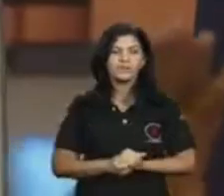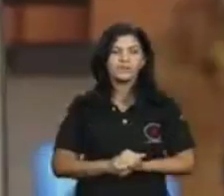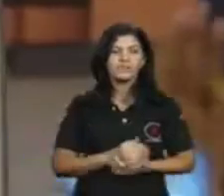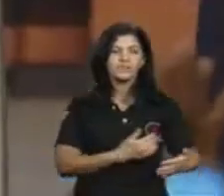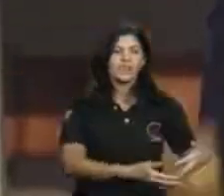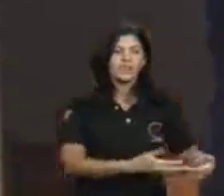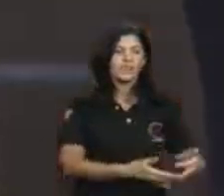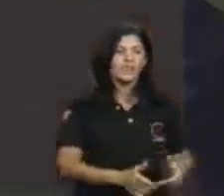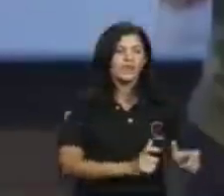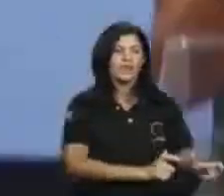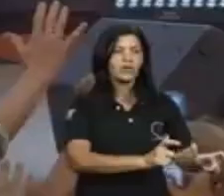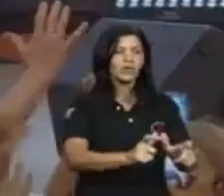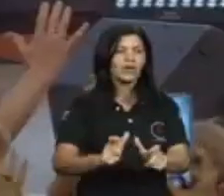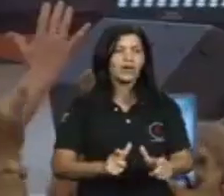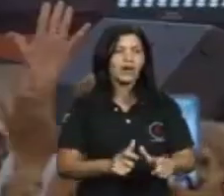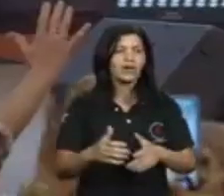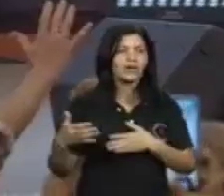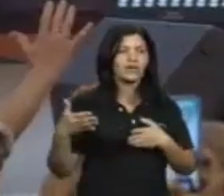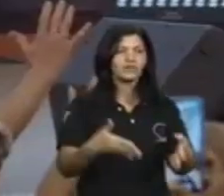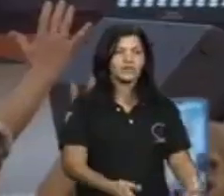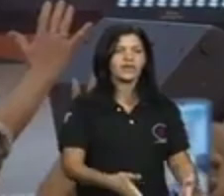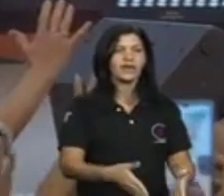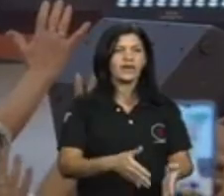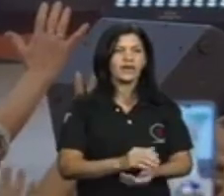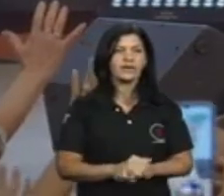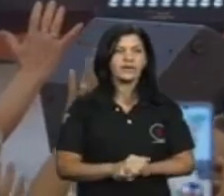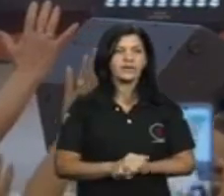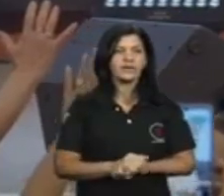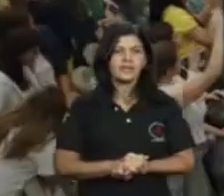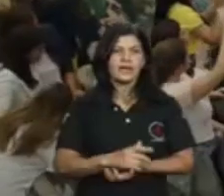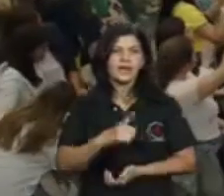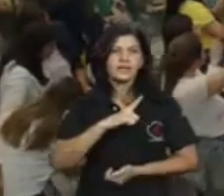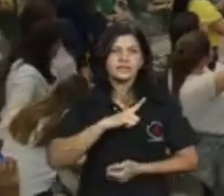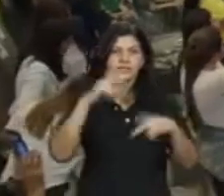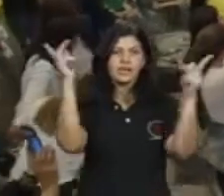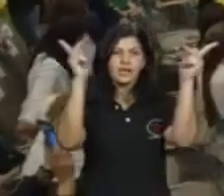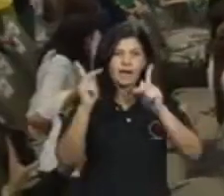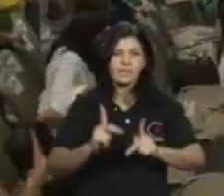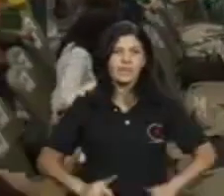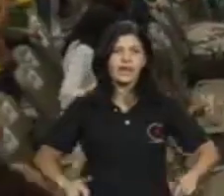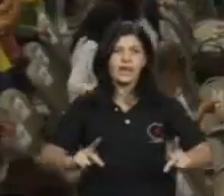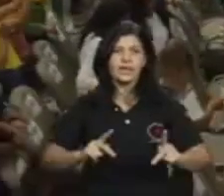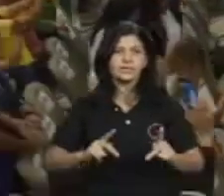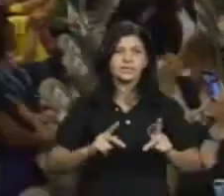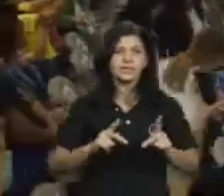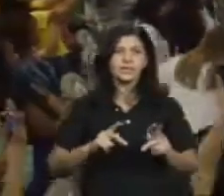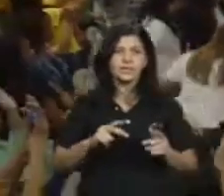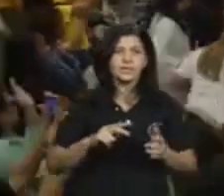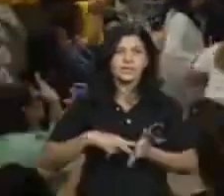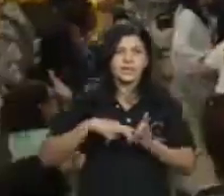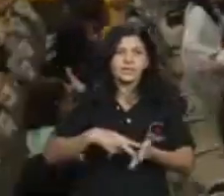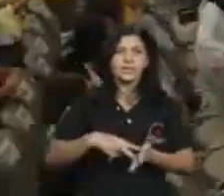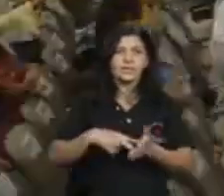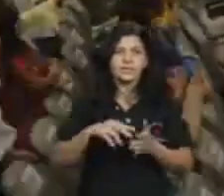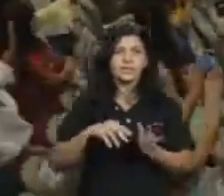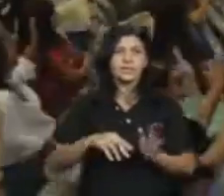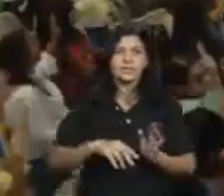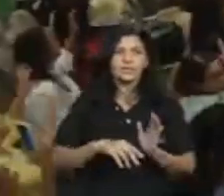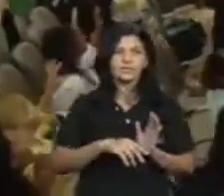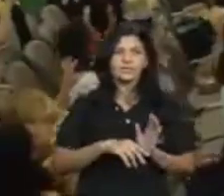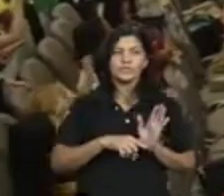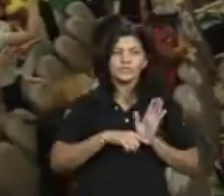uma promotora de paz. Reveste ela com a espada do Espírito, que é a tua